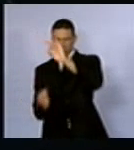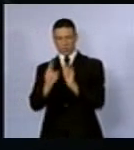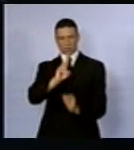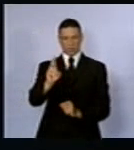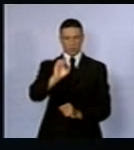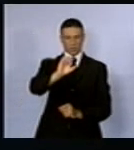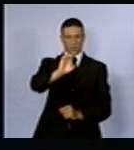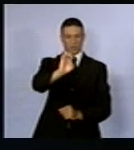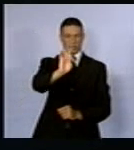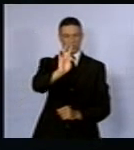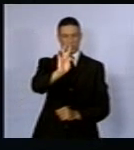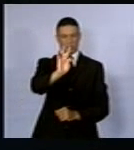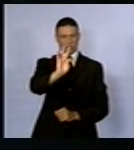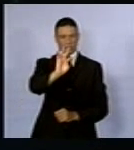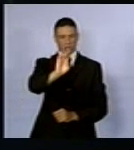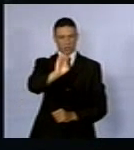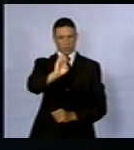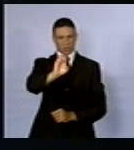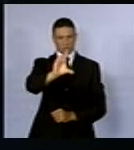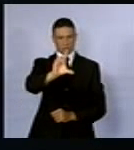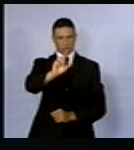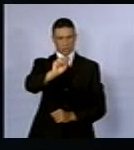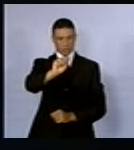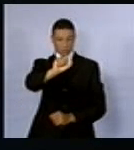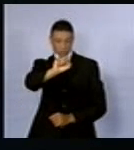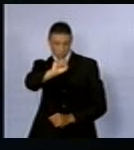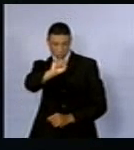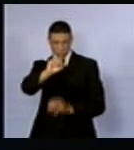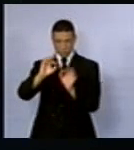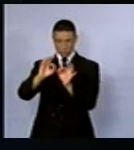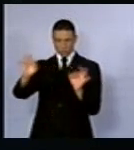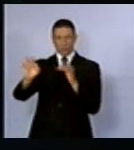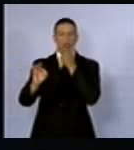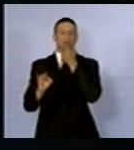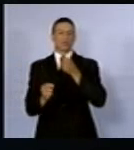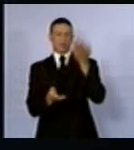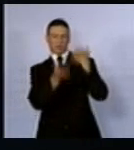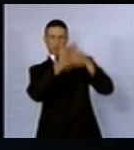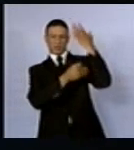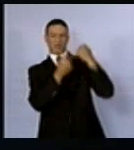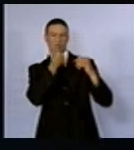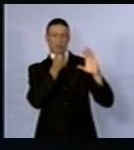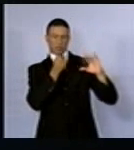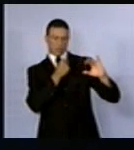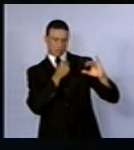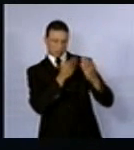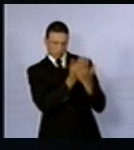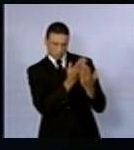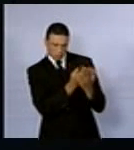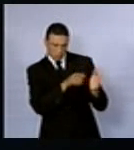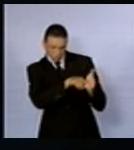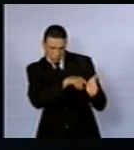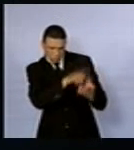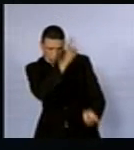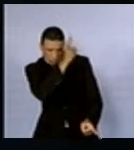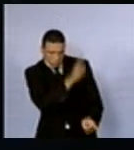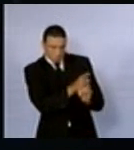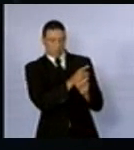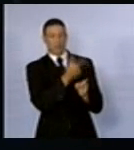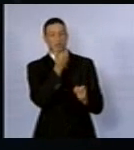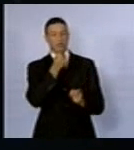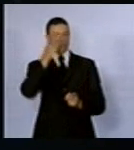a unidade de medida do campo magnético. Tesla foi um dos cientistas que estudou eletromagnetismo e ele acabou